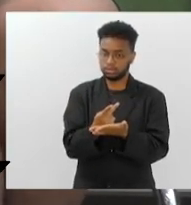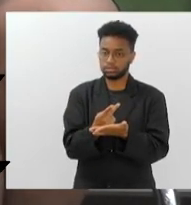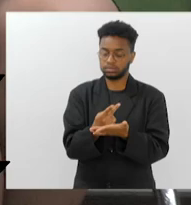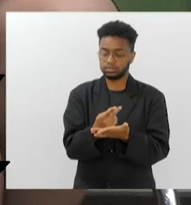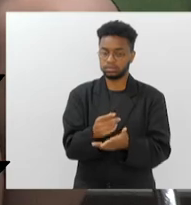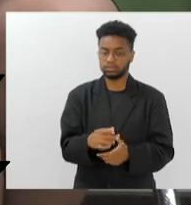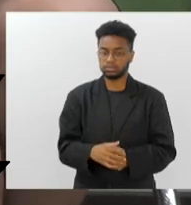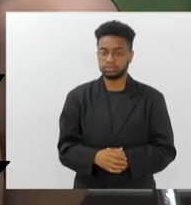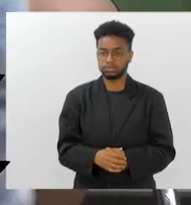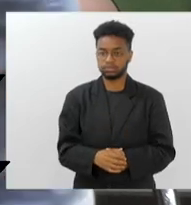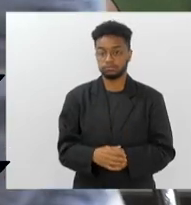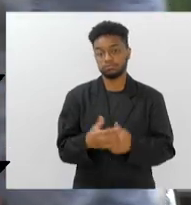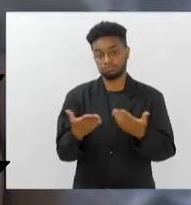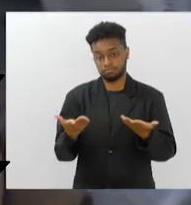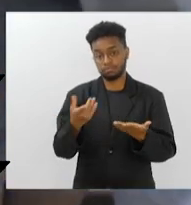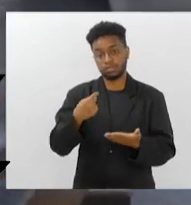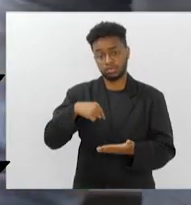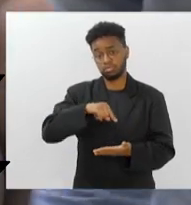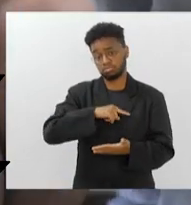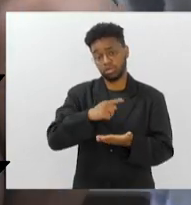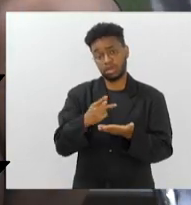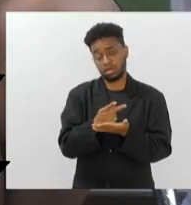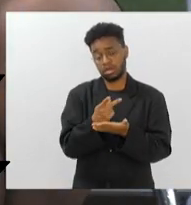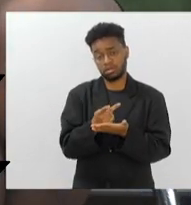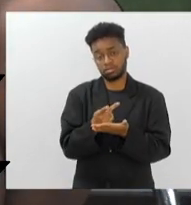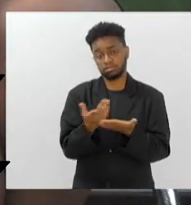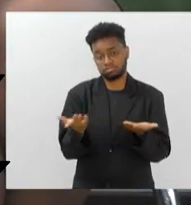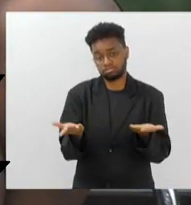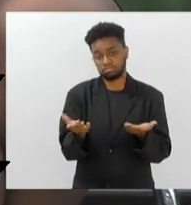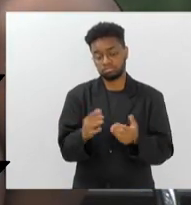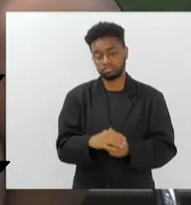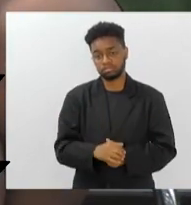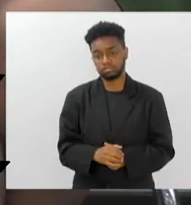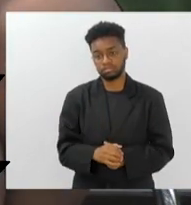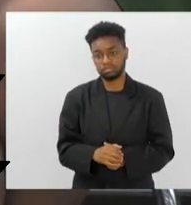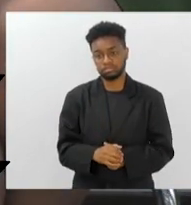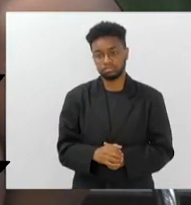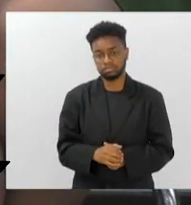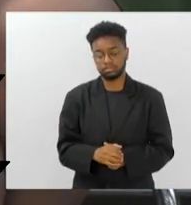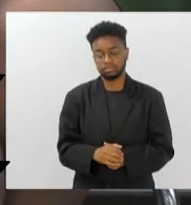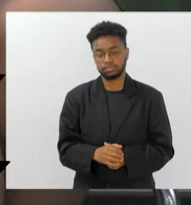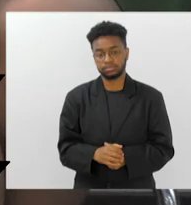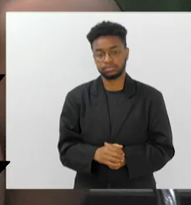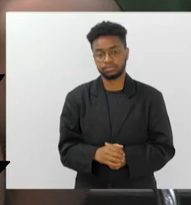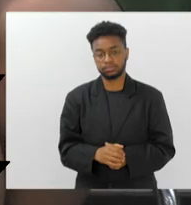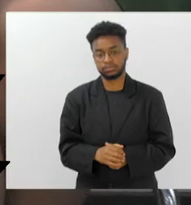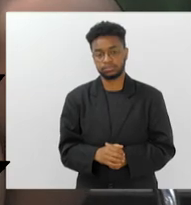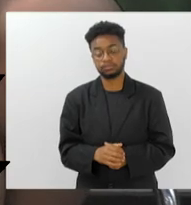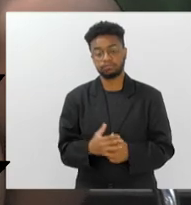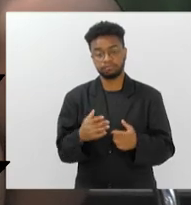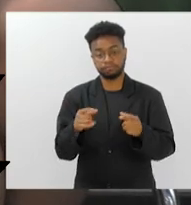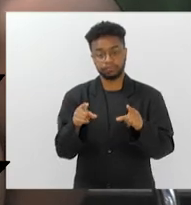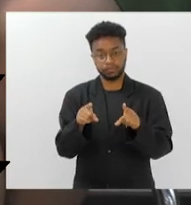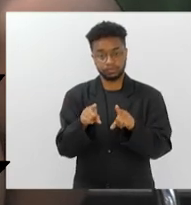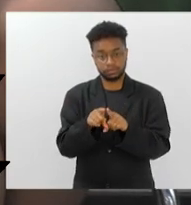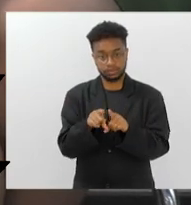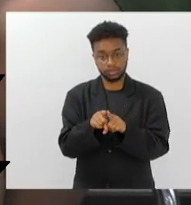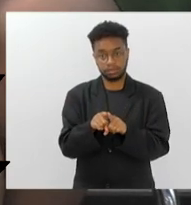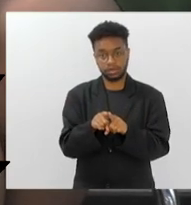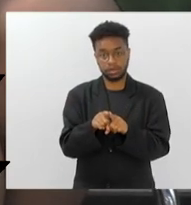errou e nós erramos né razão pela qual ela também se foi